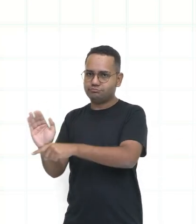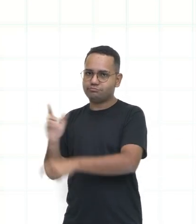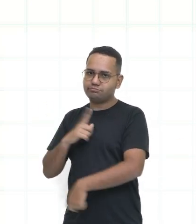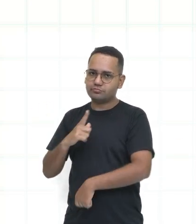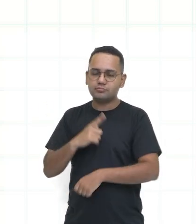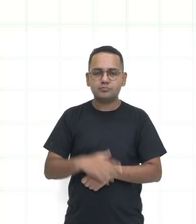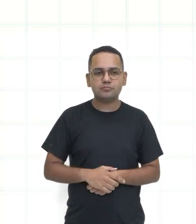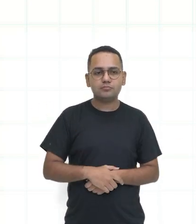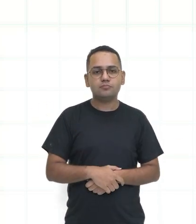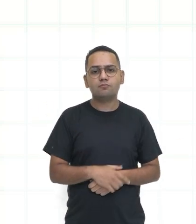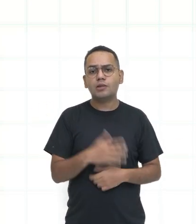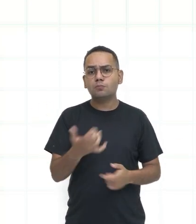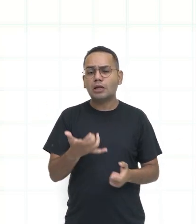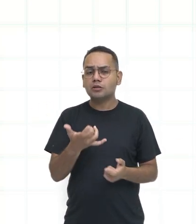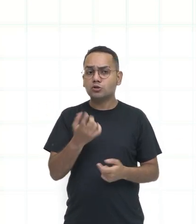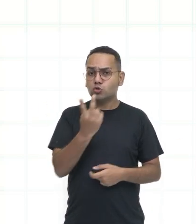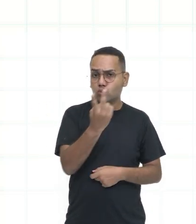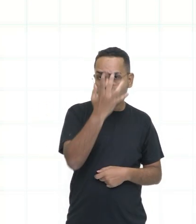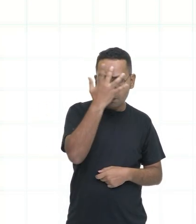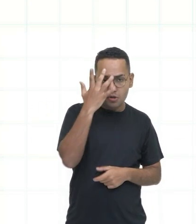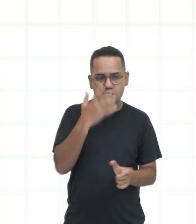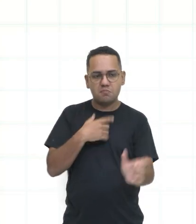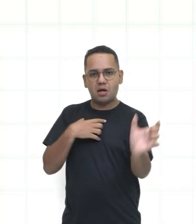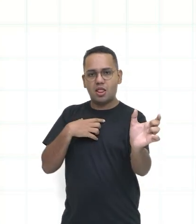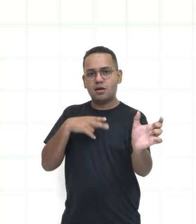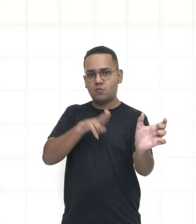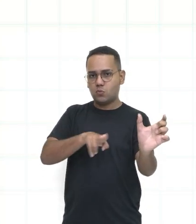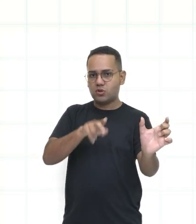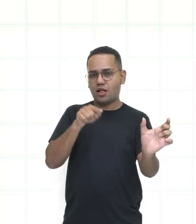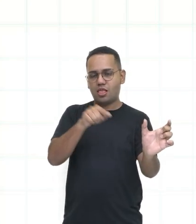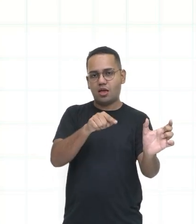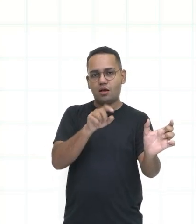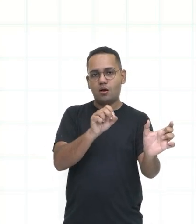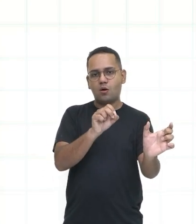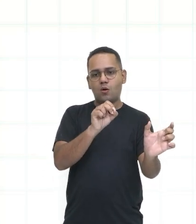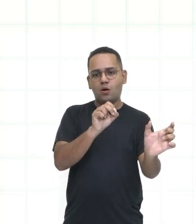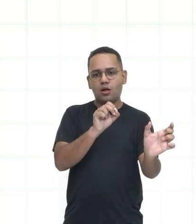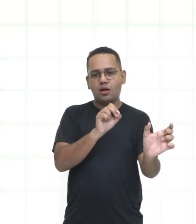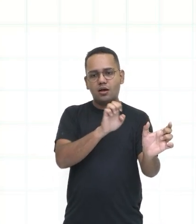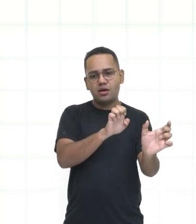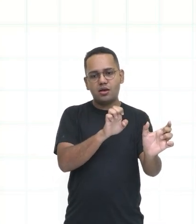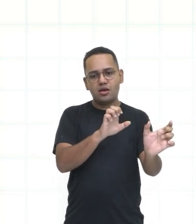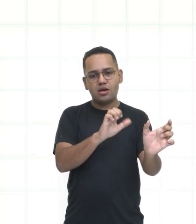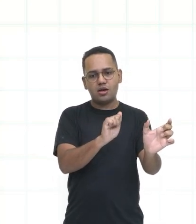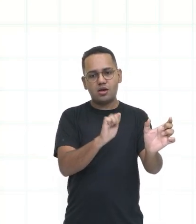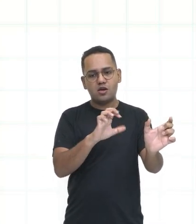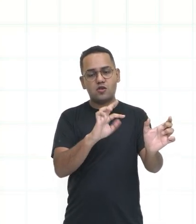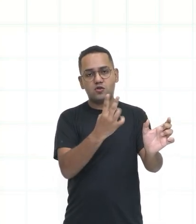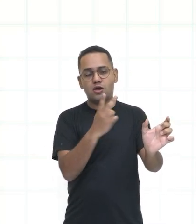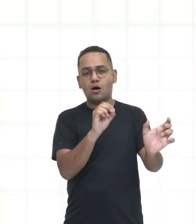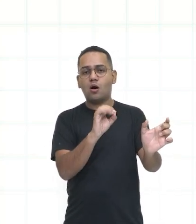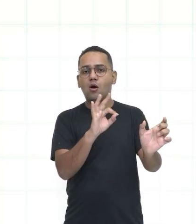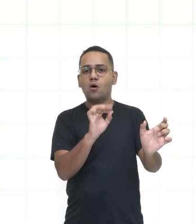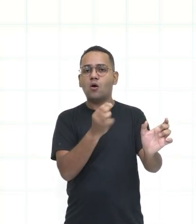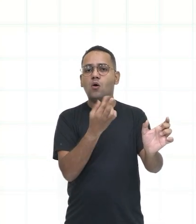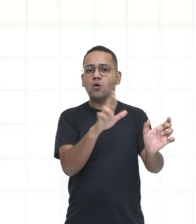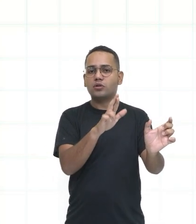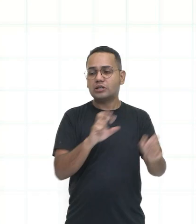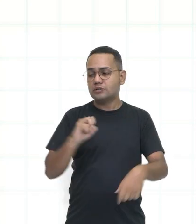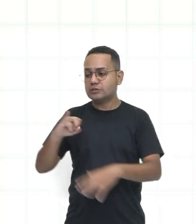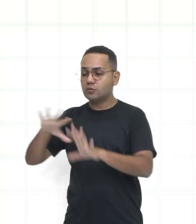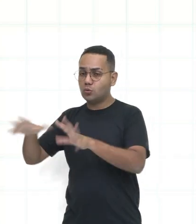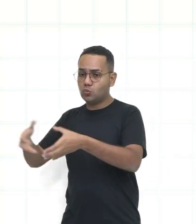será o each other. Quando for mais de dois, eu vou utilizar, então, one another, conforme os exemplos